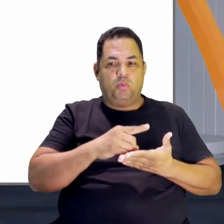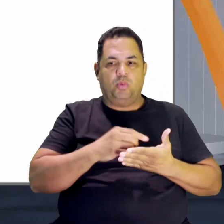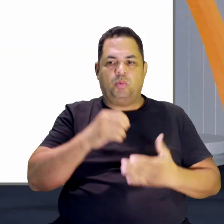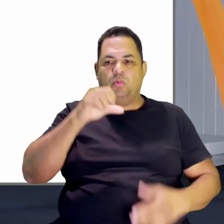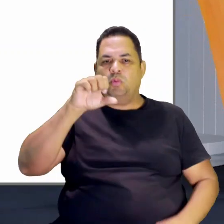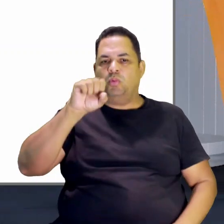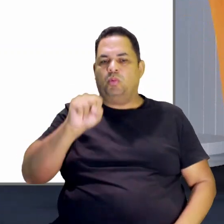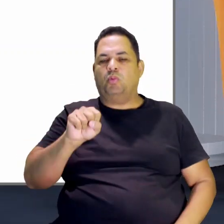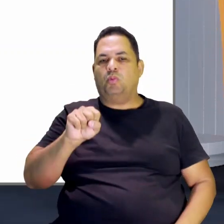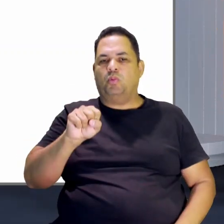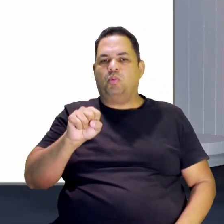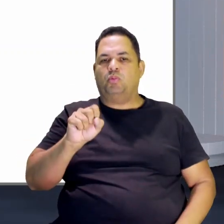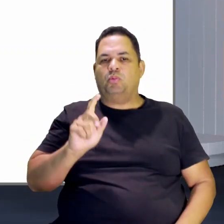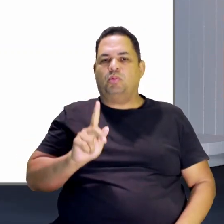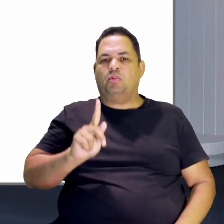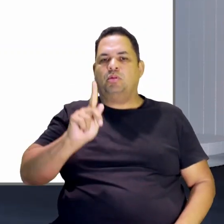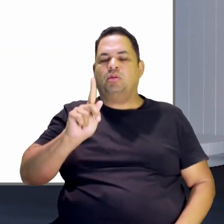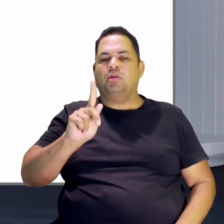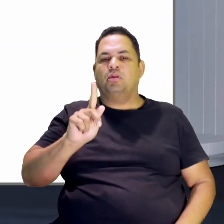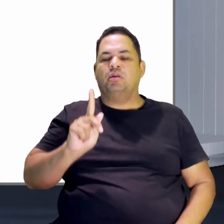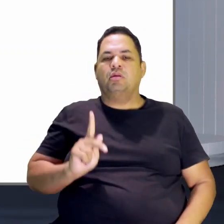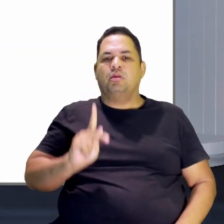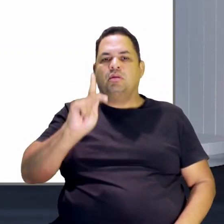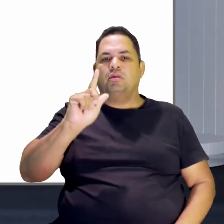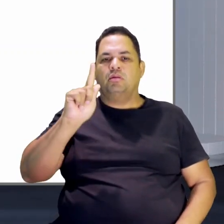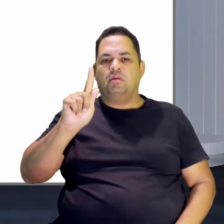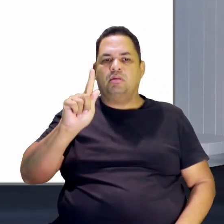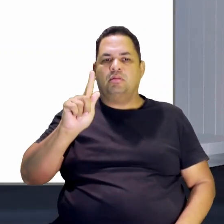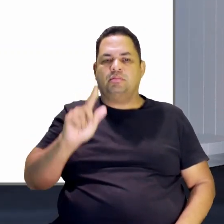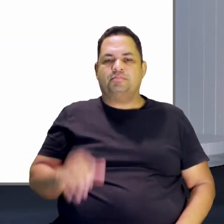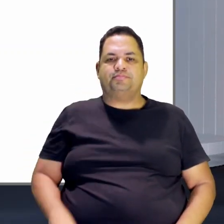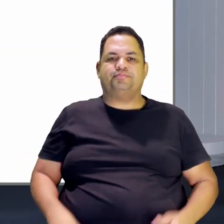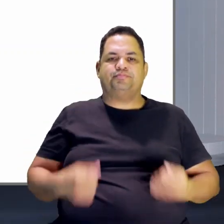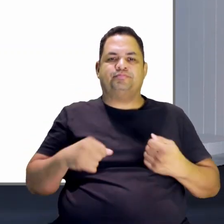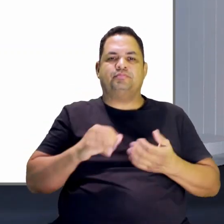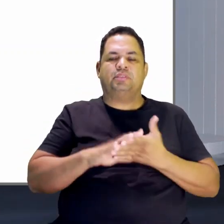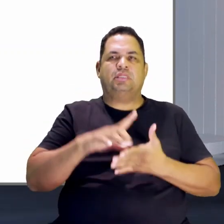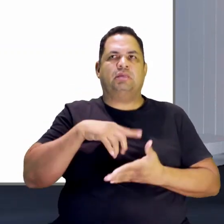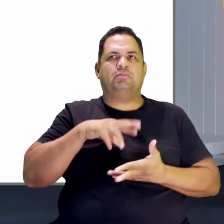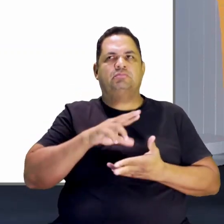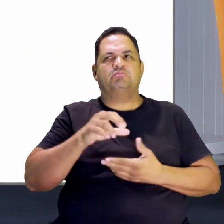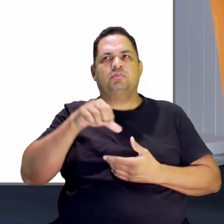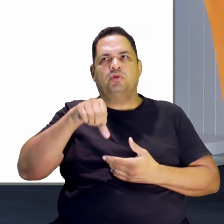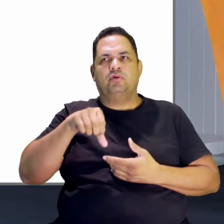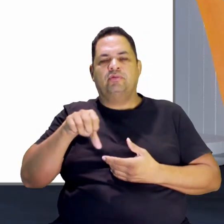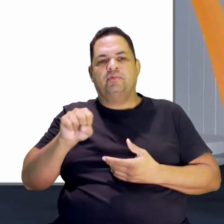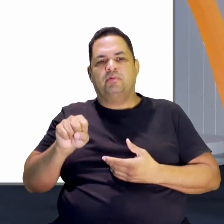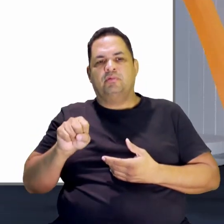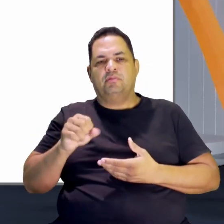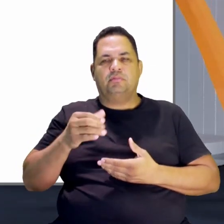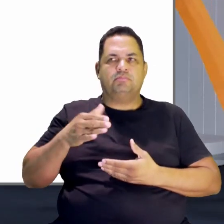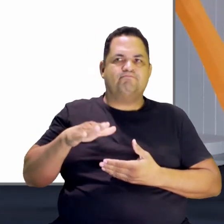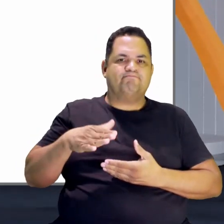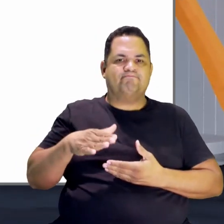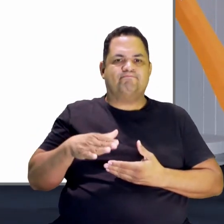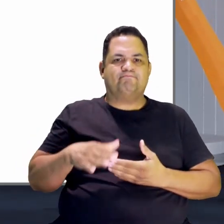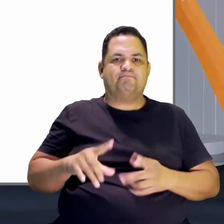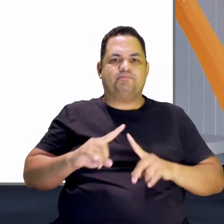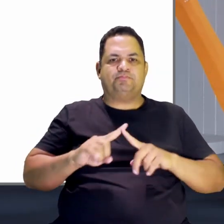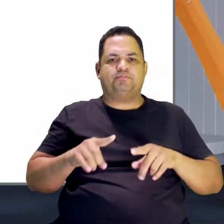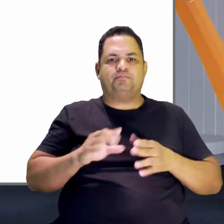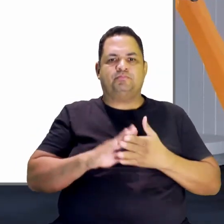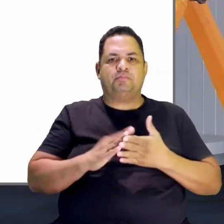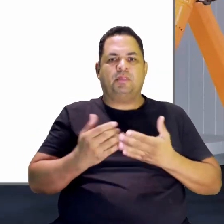kg o corpo. Porque 9,8 vai ter que fazer uma diferencinha aí, mas é isso, aproximadamente. Tá? Mas aqui é